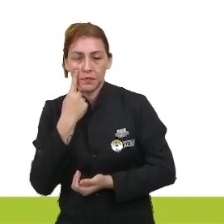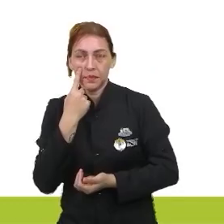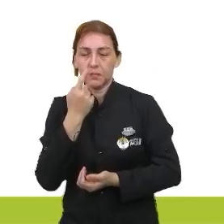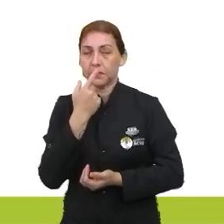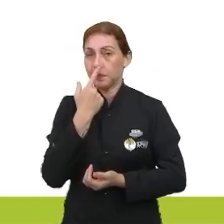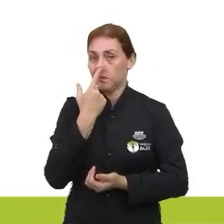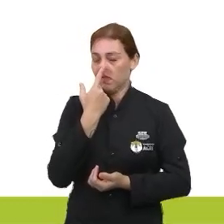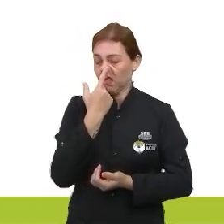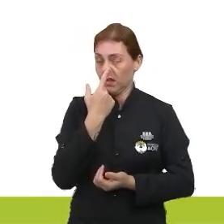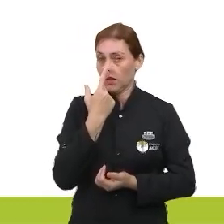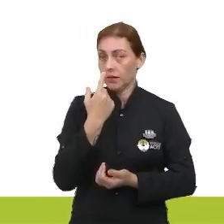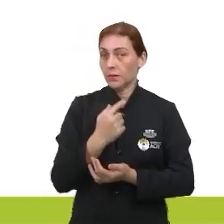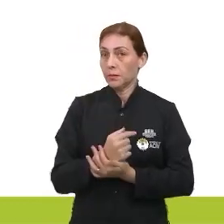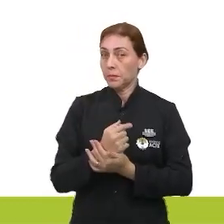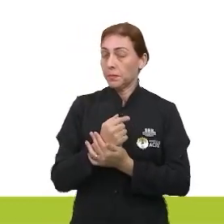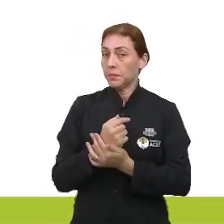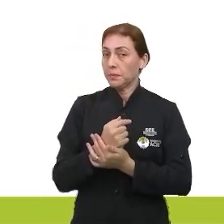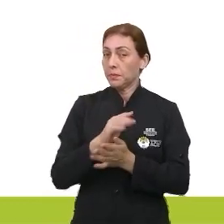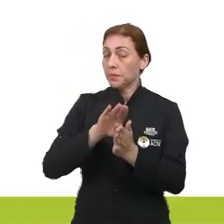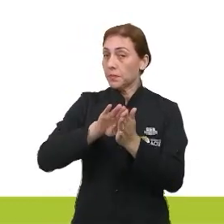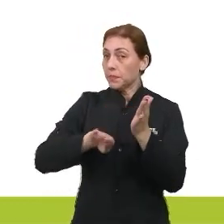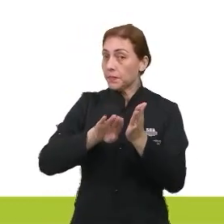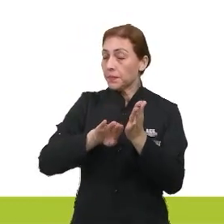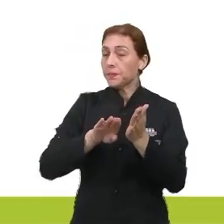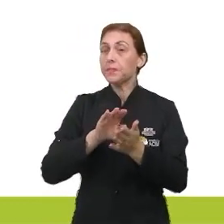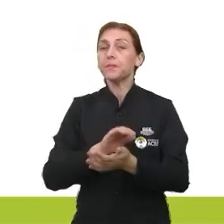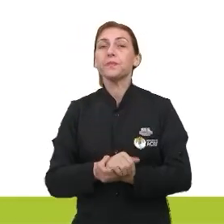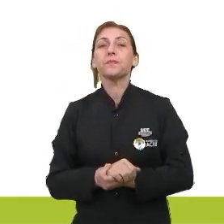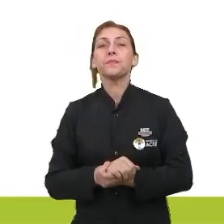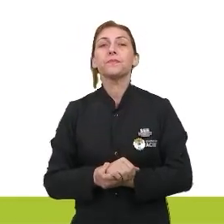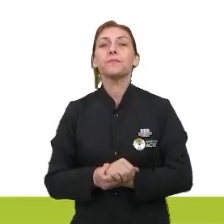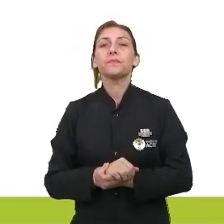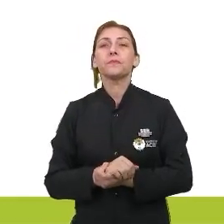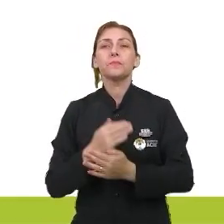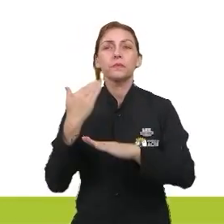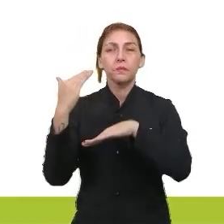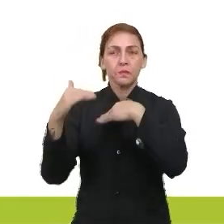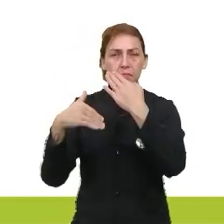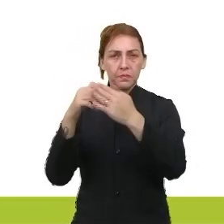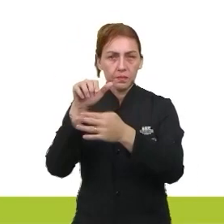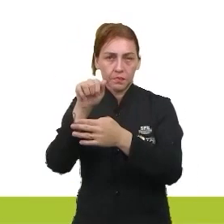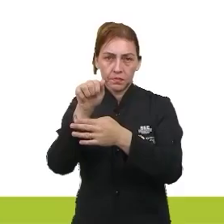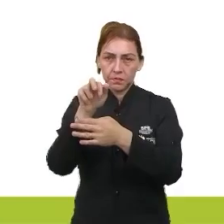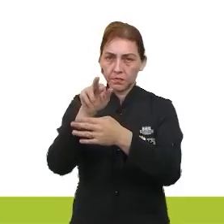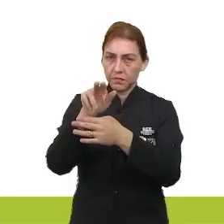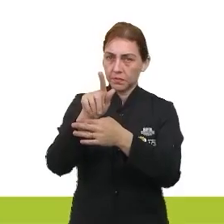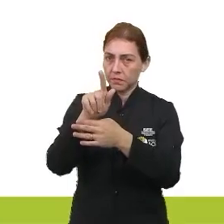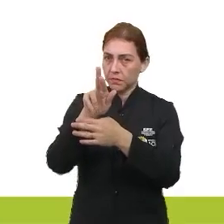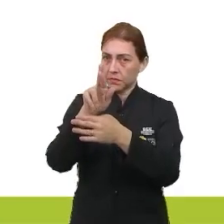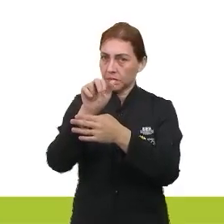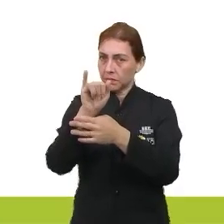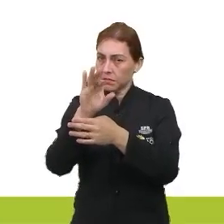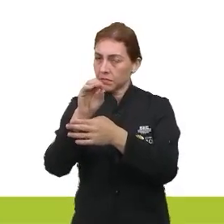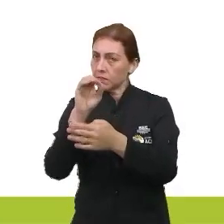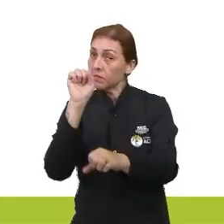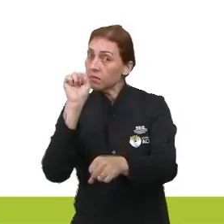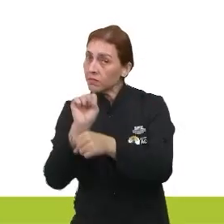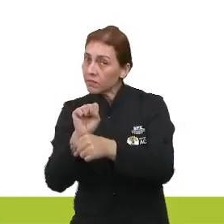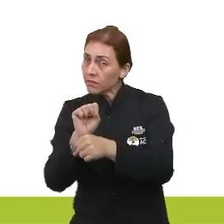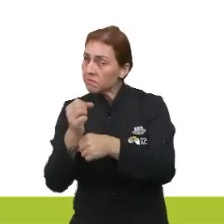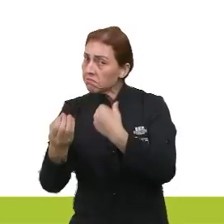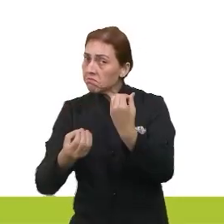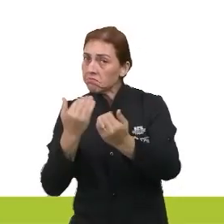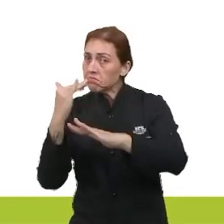Vamos fazer por eliminação. Vamos lá? Desenvolvimento agrário. Opa, parou. Como assim